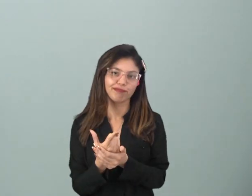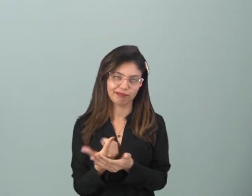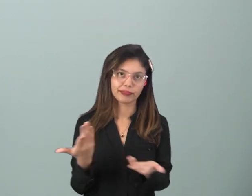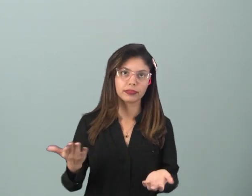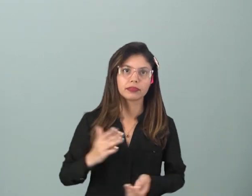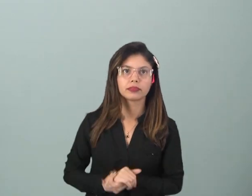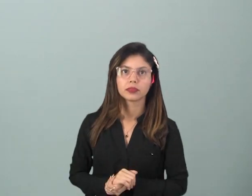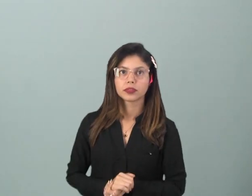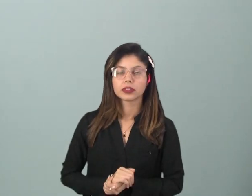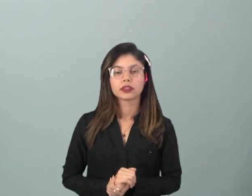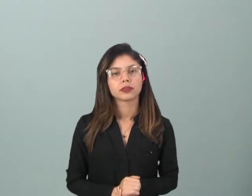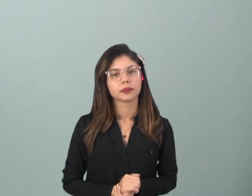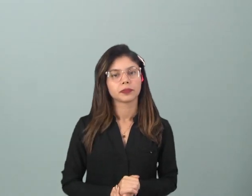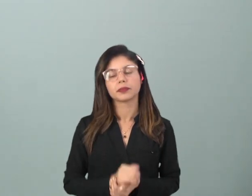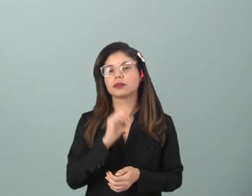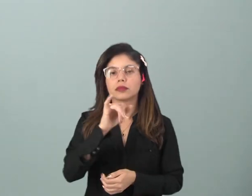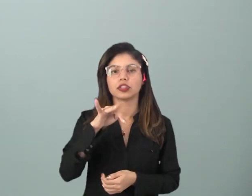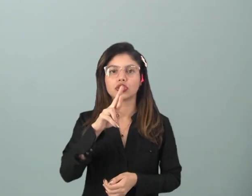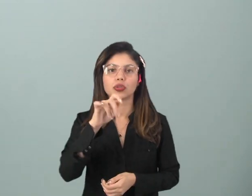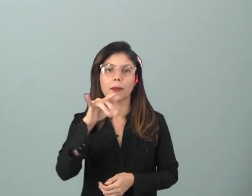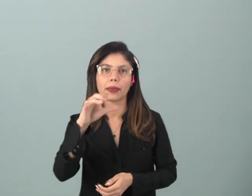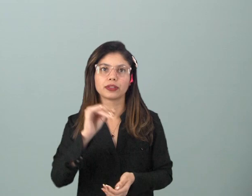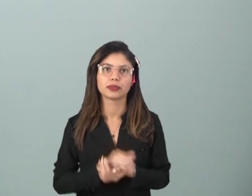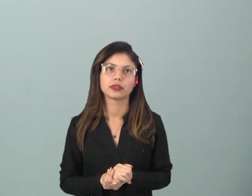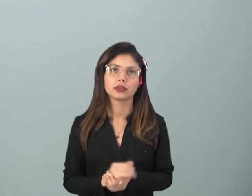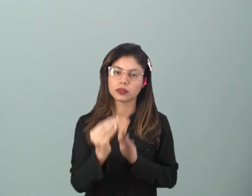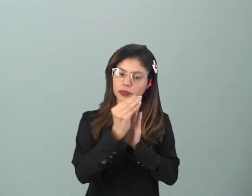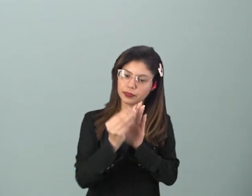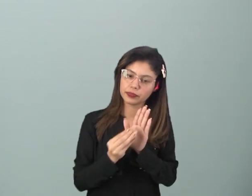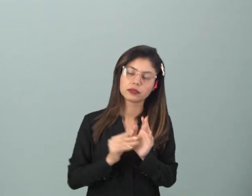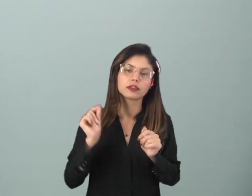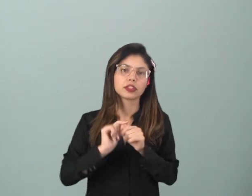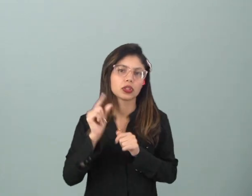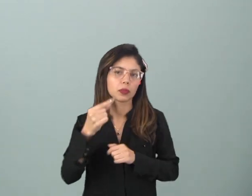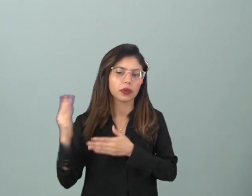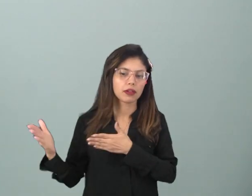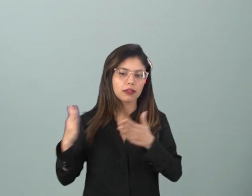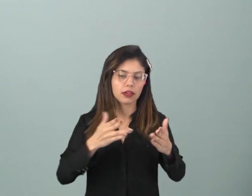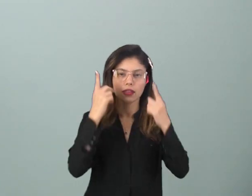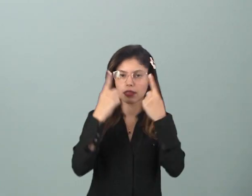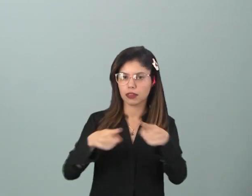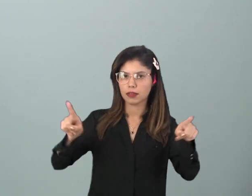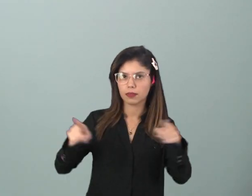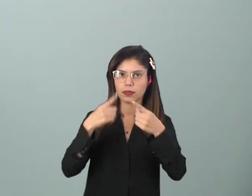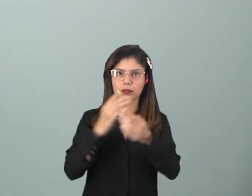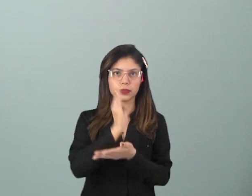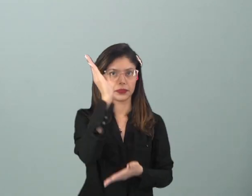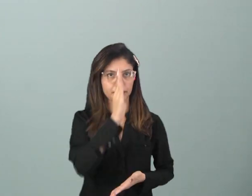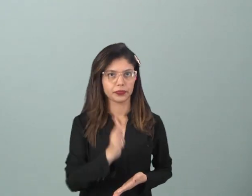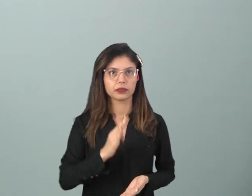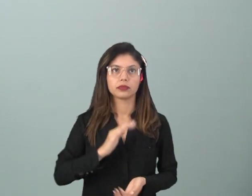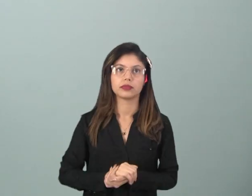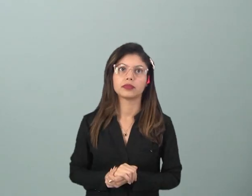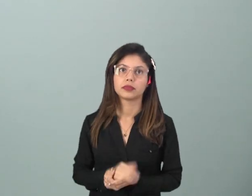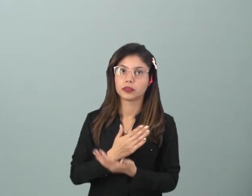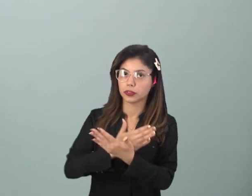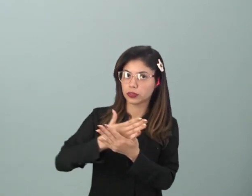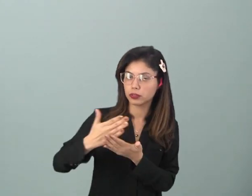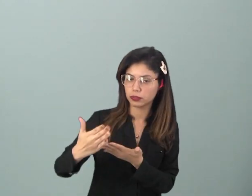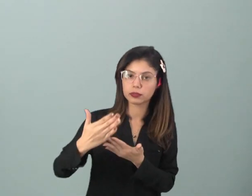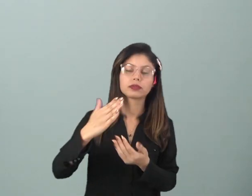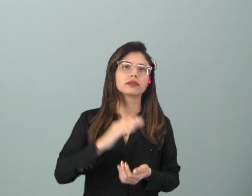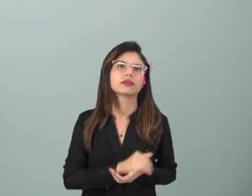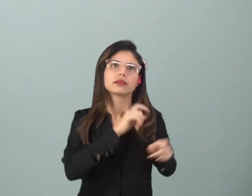instrumento. Então, esses instrumentos foram chegando aos poucos e foram fazendo parte da música brasileira. No início da